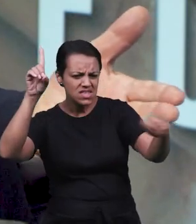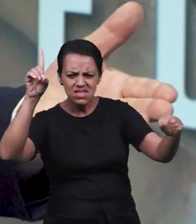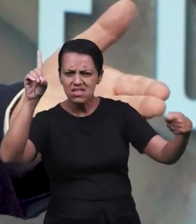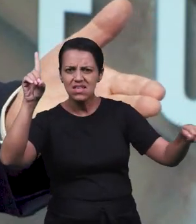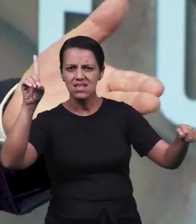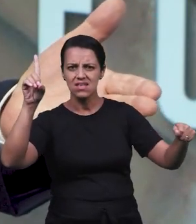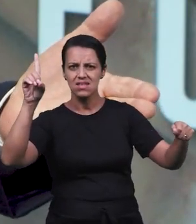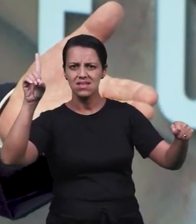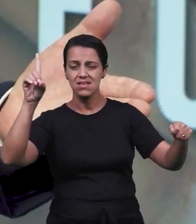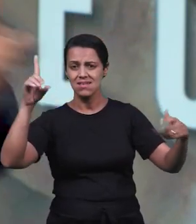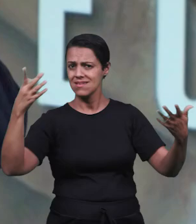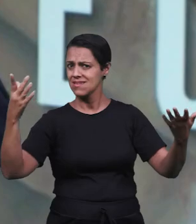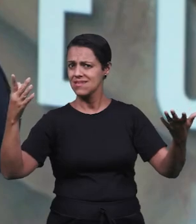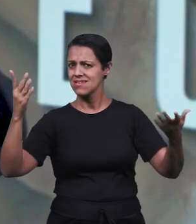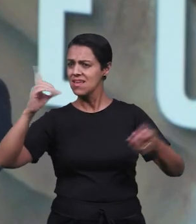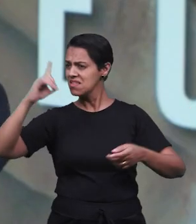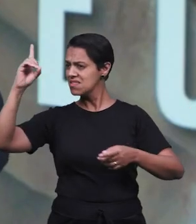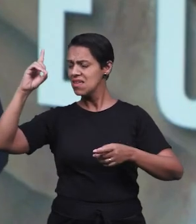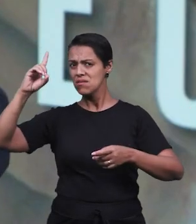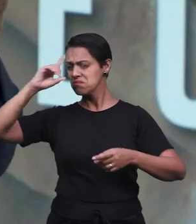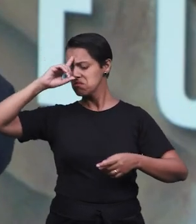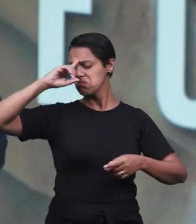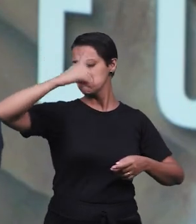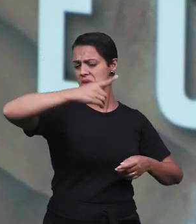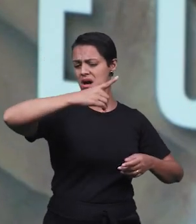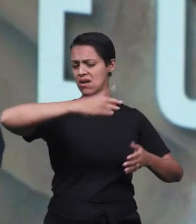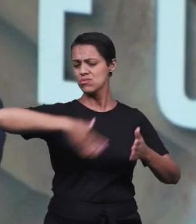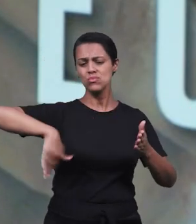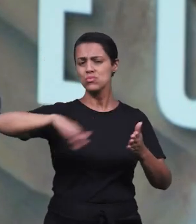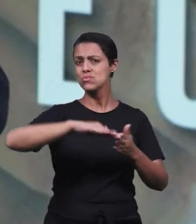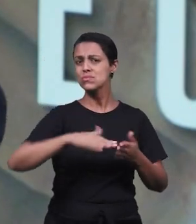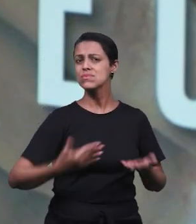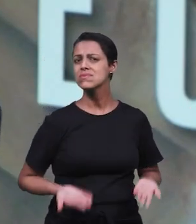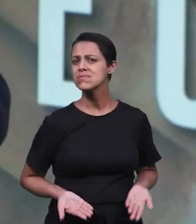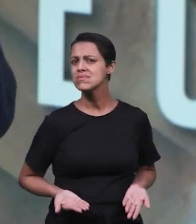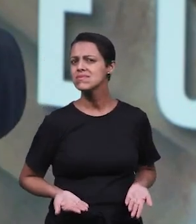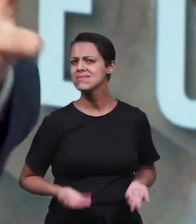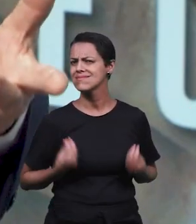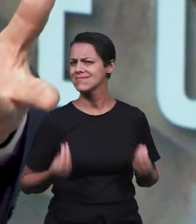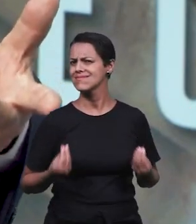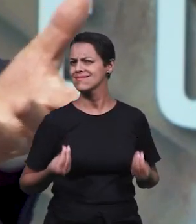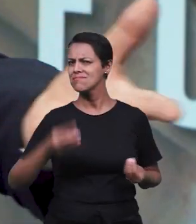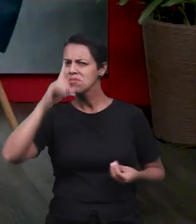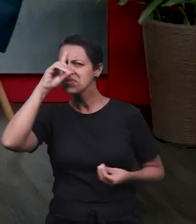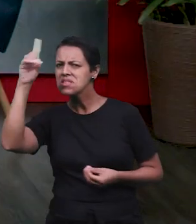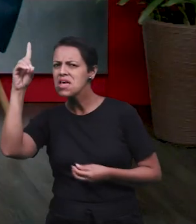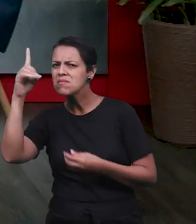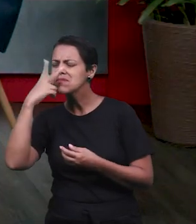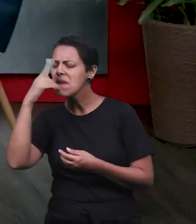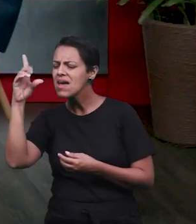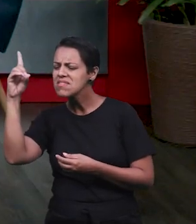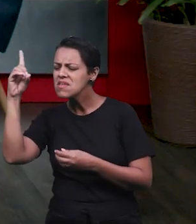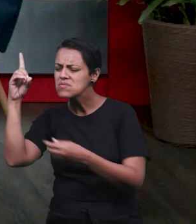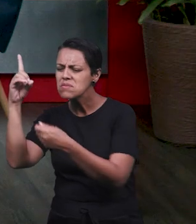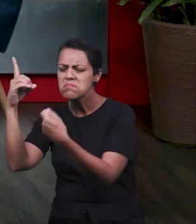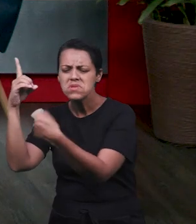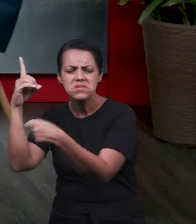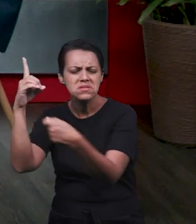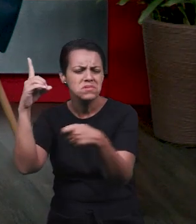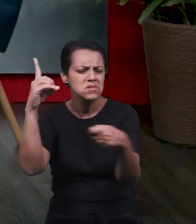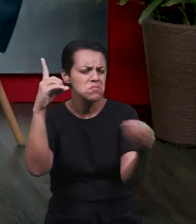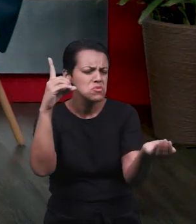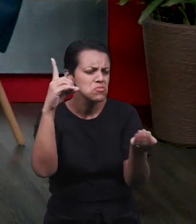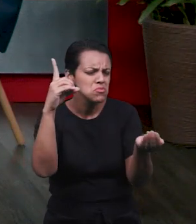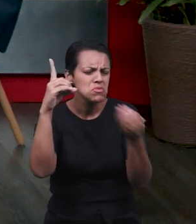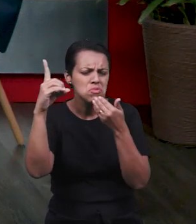Ele é o dono de tudo. Quando nós damos alguma coisa, nós tiramos da mão dele, daquilo que ele nos deu. Até porque nós ofertamos aquilo que o Senhor nos